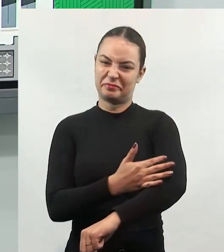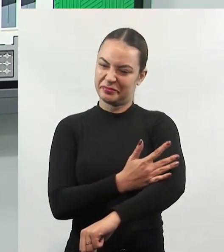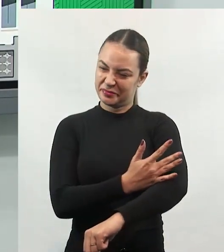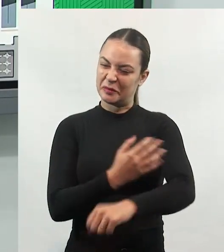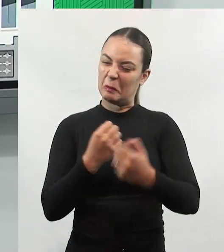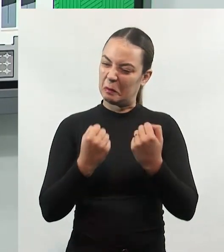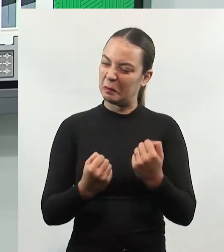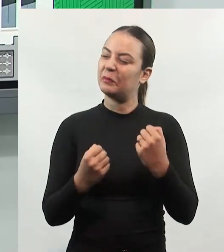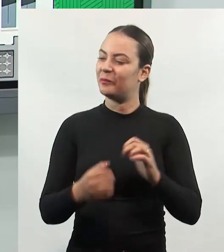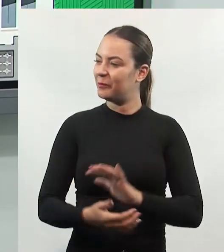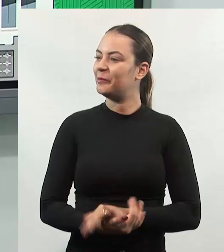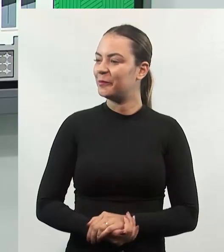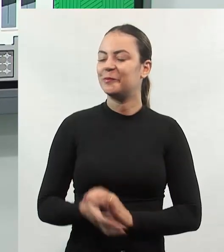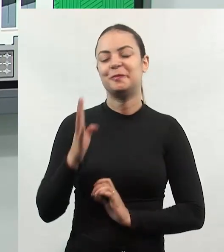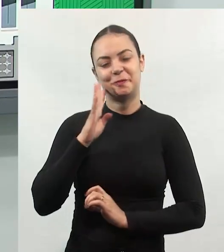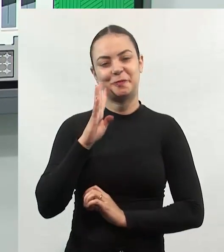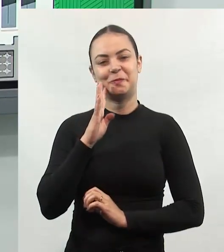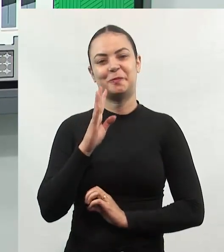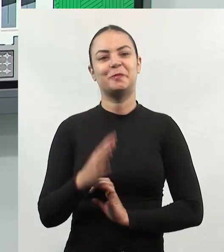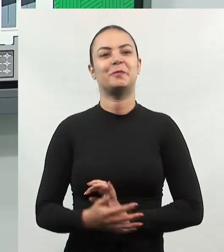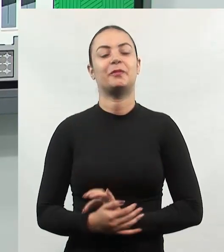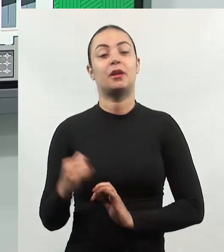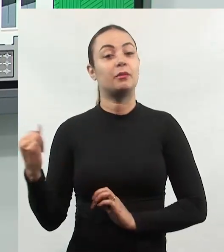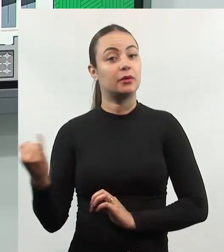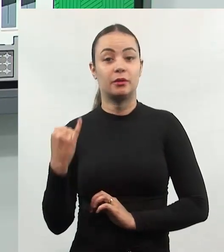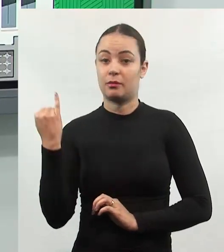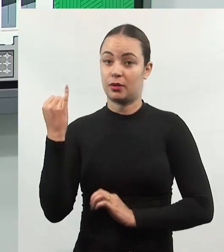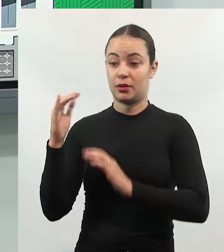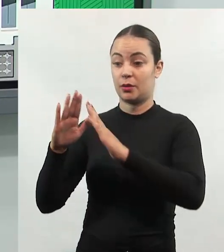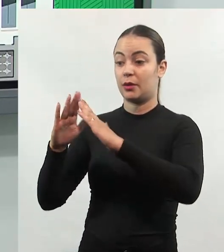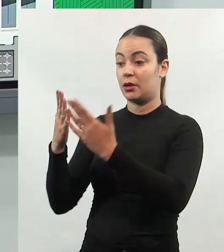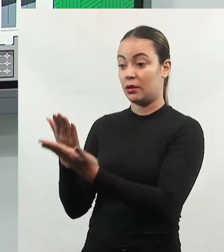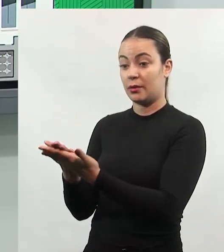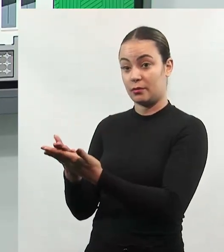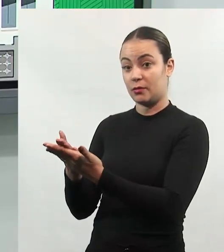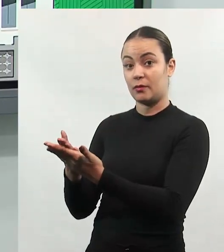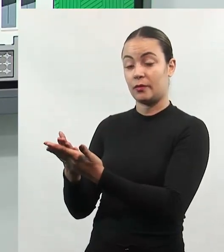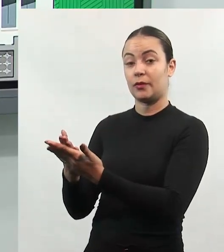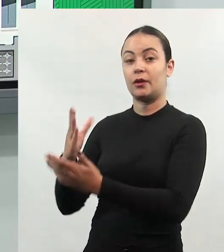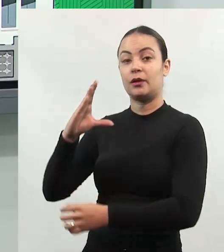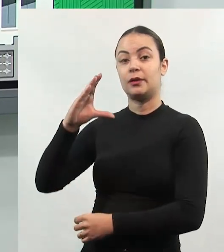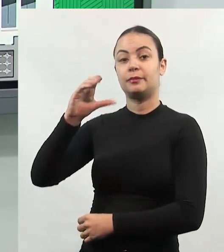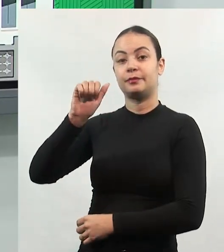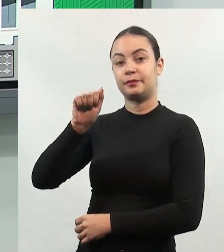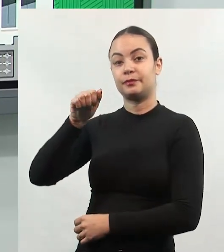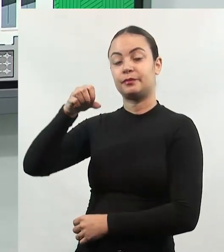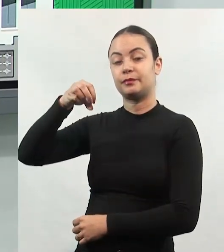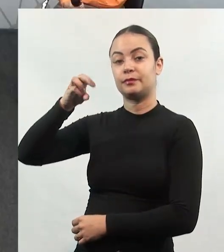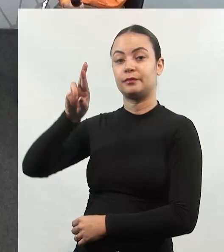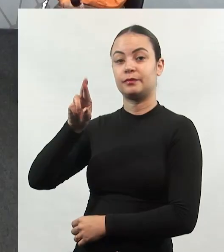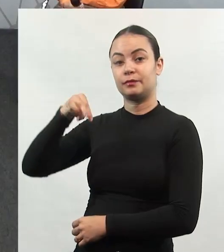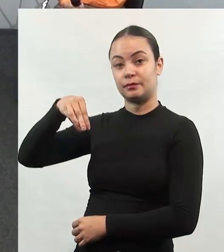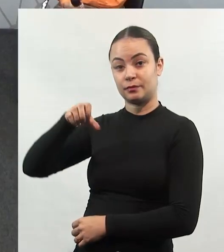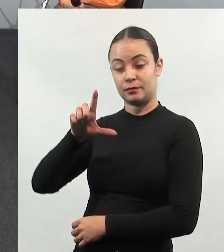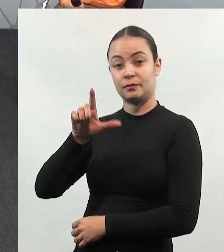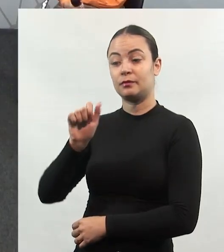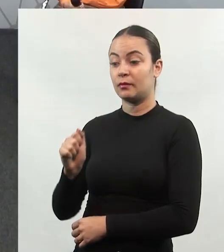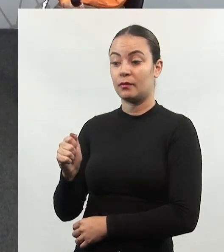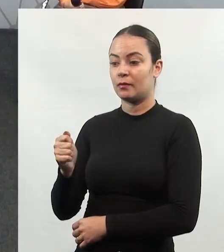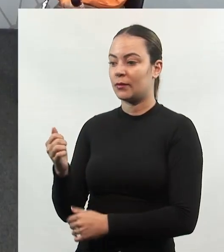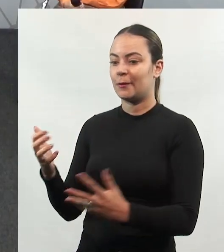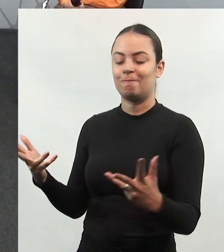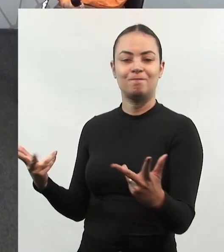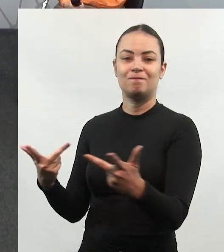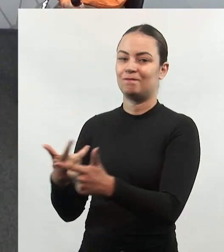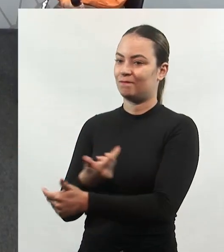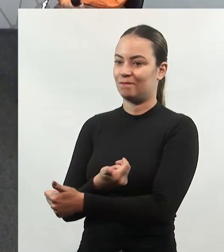Carmela é uma escola muito viva, né? Desde a sua estrutura física, né? Aos professores que ainda dão aula lá. Muitos